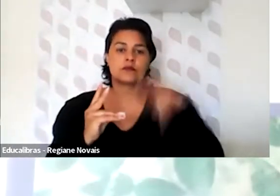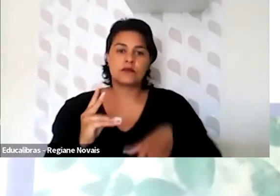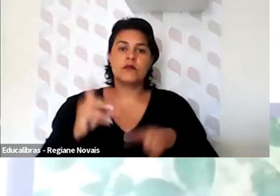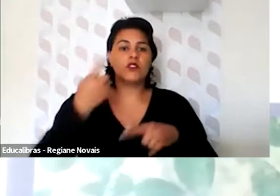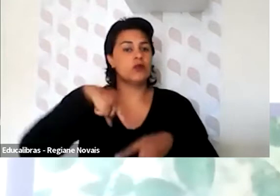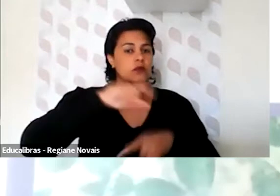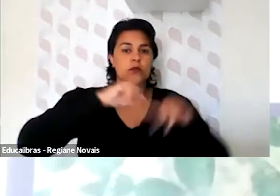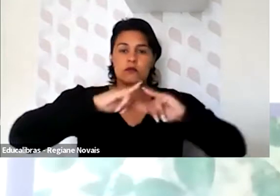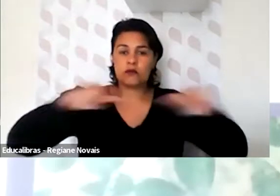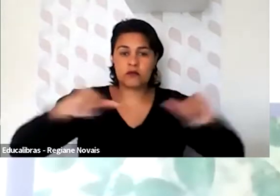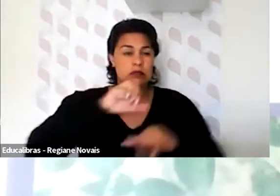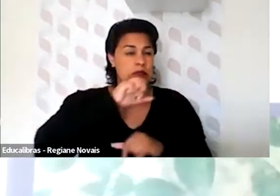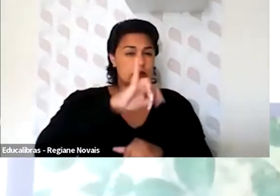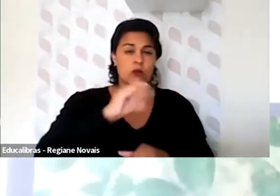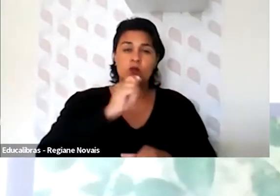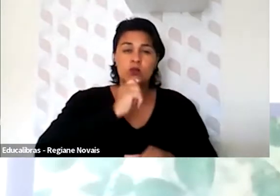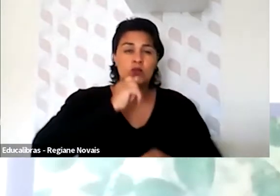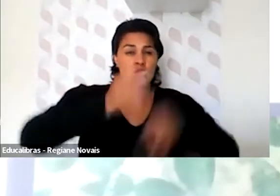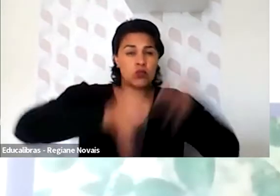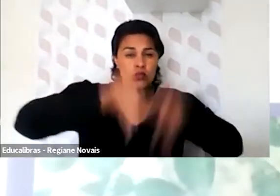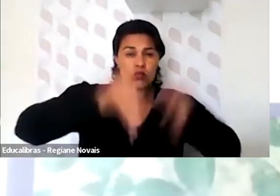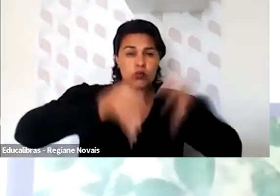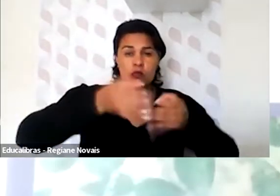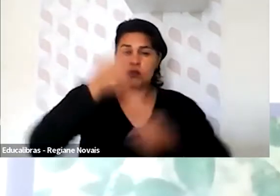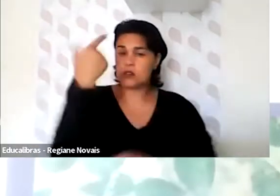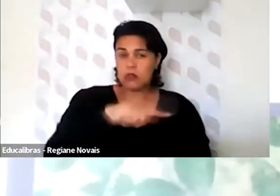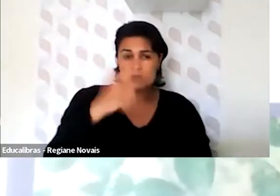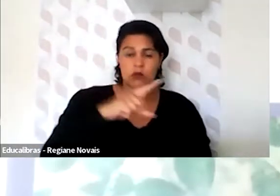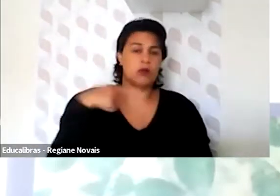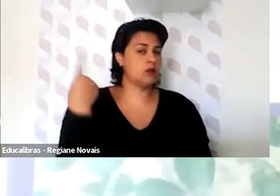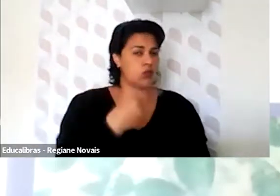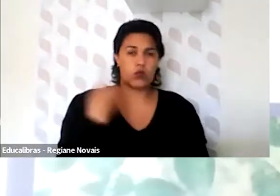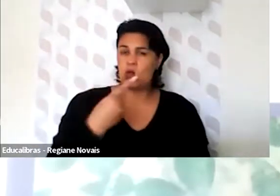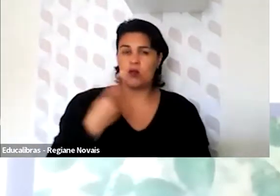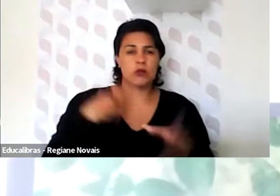os povos indígenas, né, esse governo não terá paz.